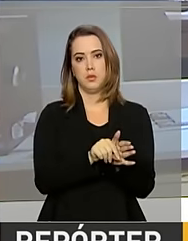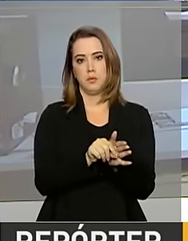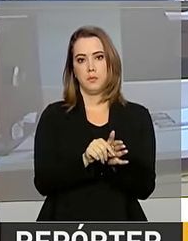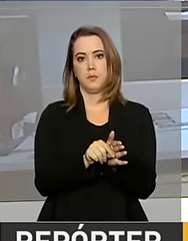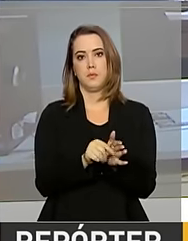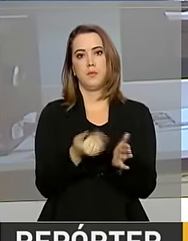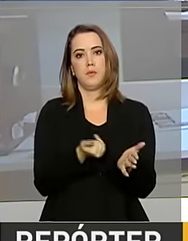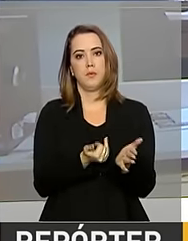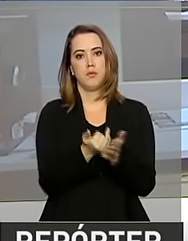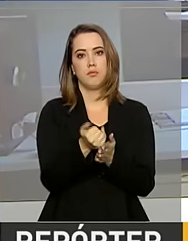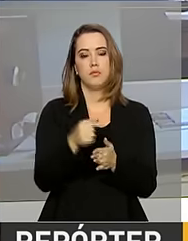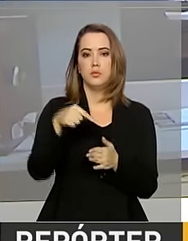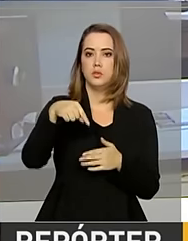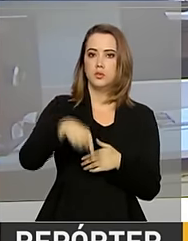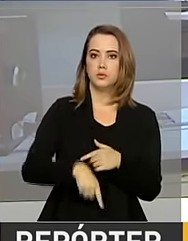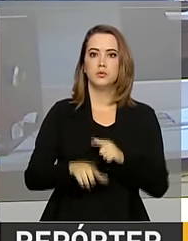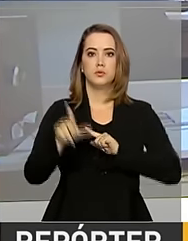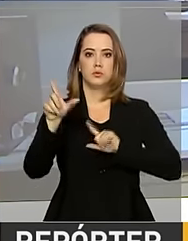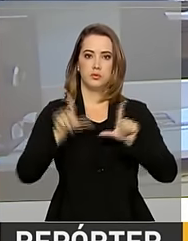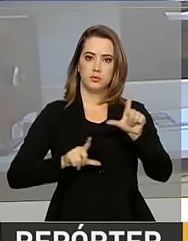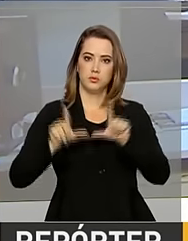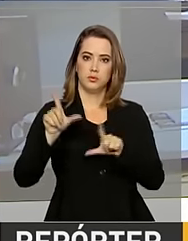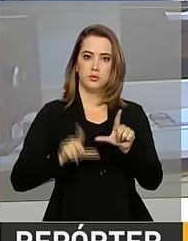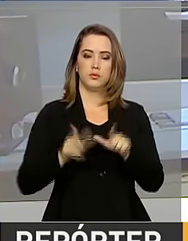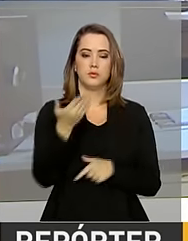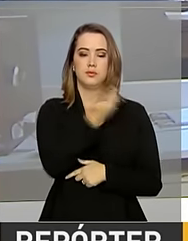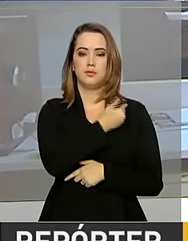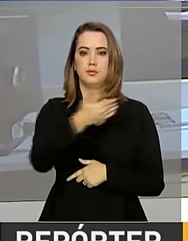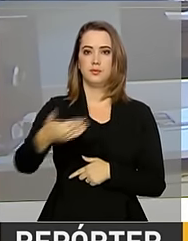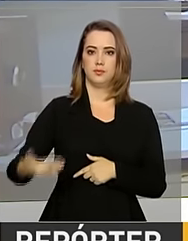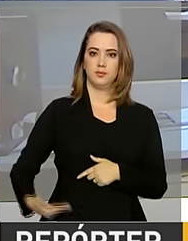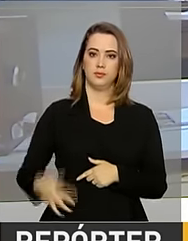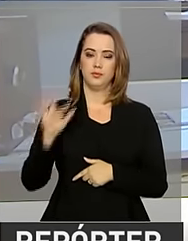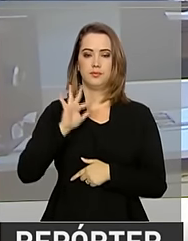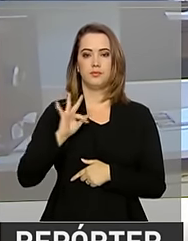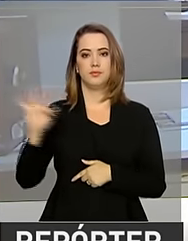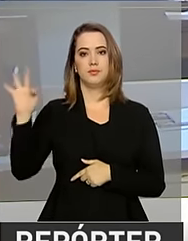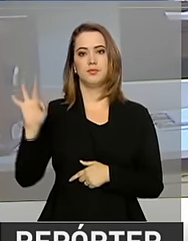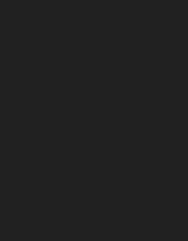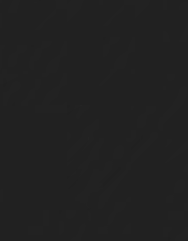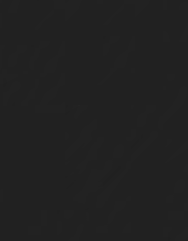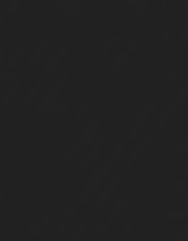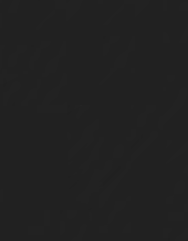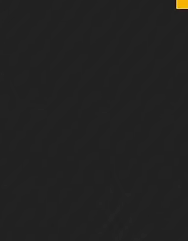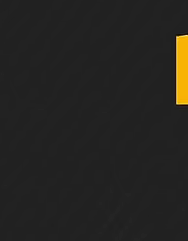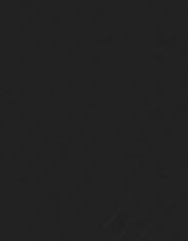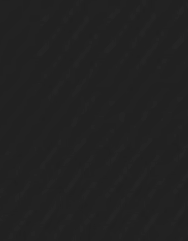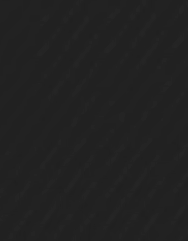nossas redes sociais. Continue com a gente aqui na NBR, a TV do Governo Federal.